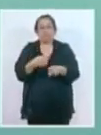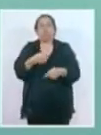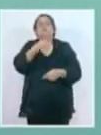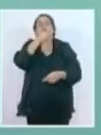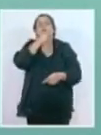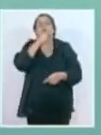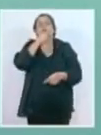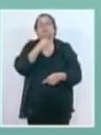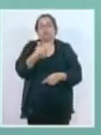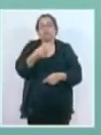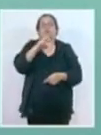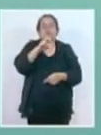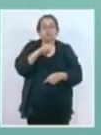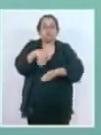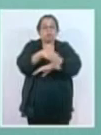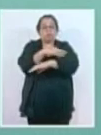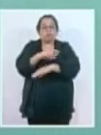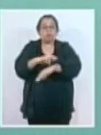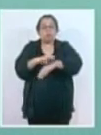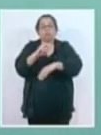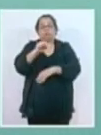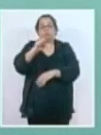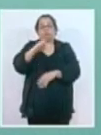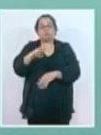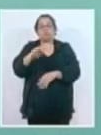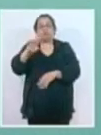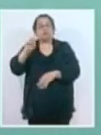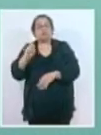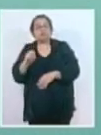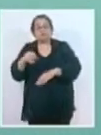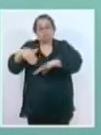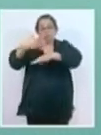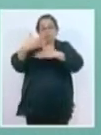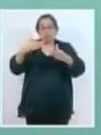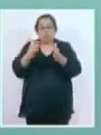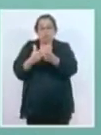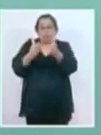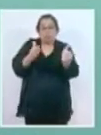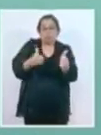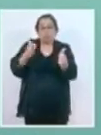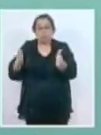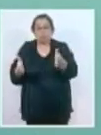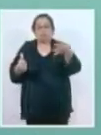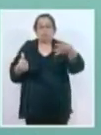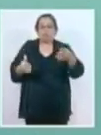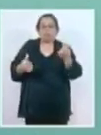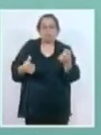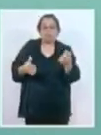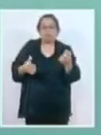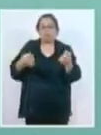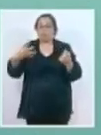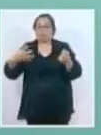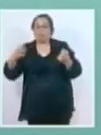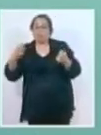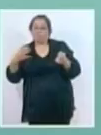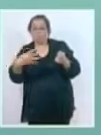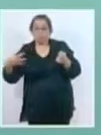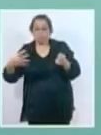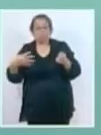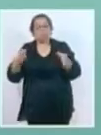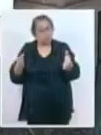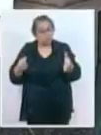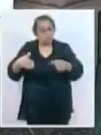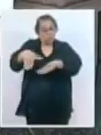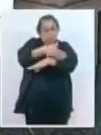Doutor Sérgio de Oliveira Marques, entre a 44 e a 45, ou seja, Olinto Soares e Balbino Medeiros. Muito bom,